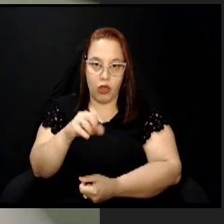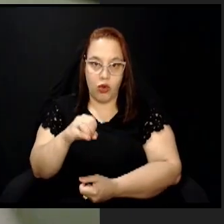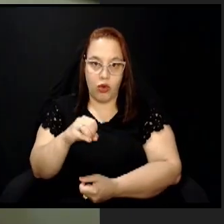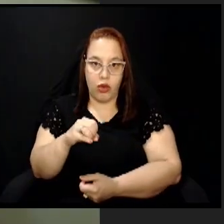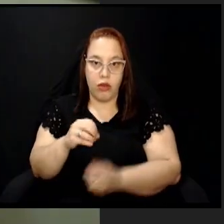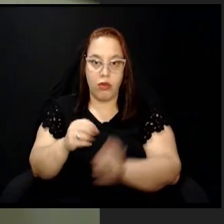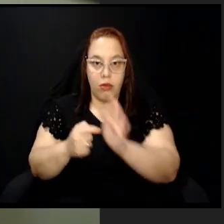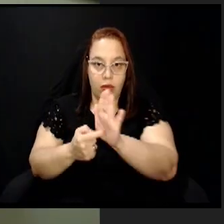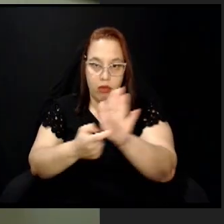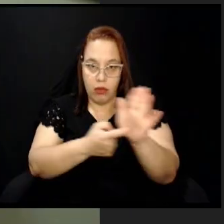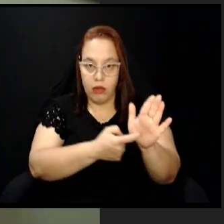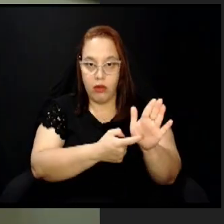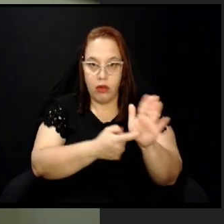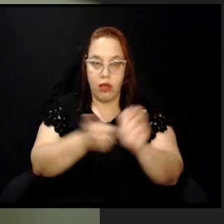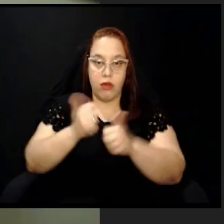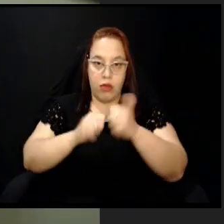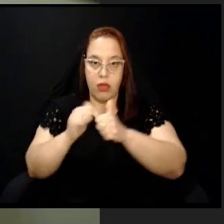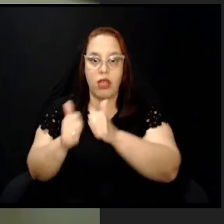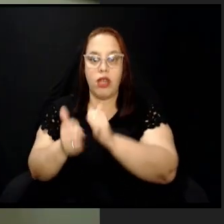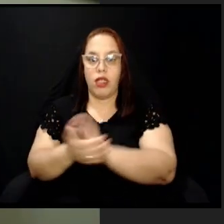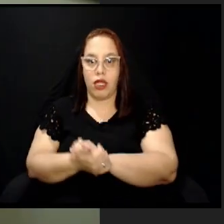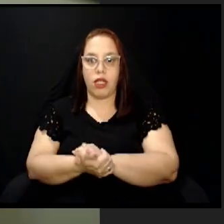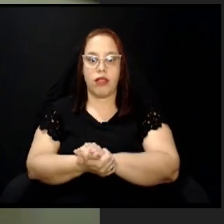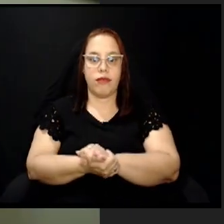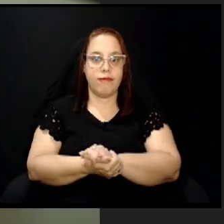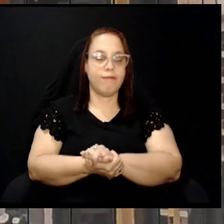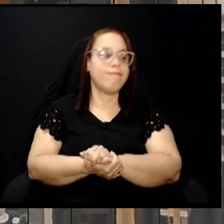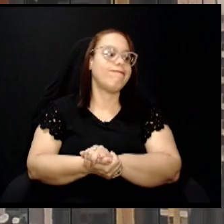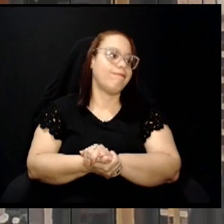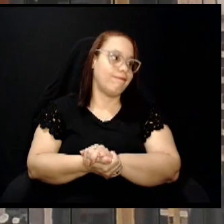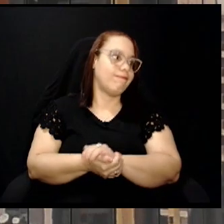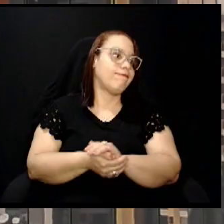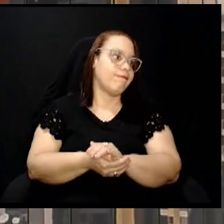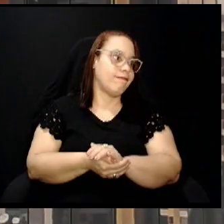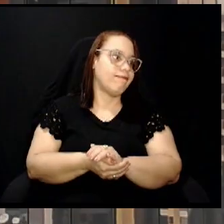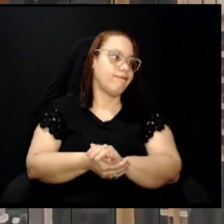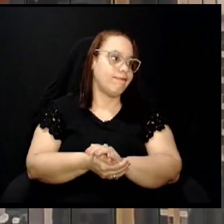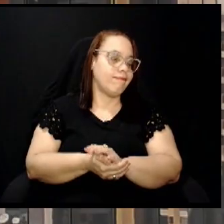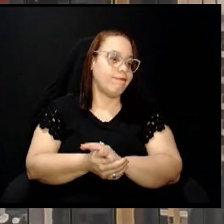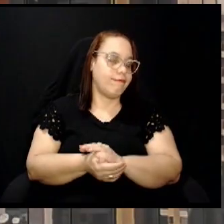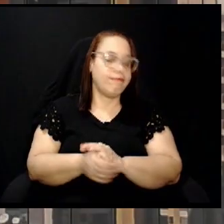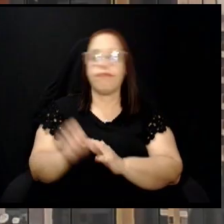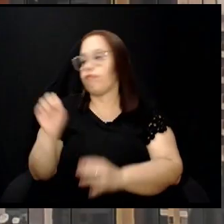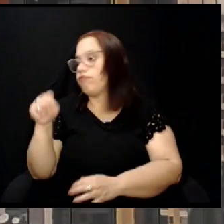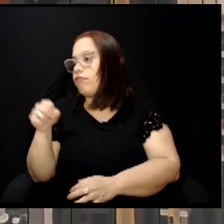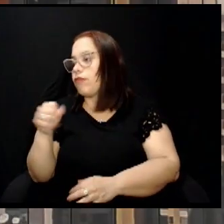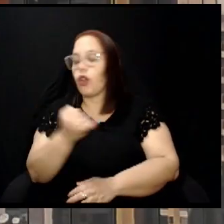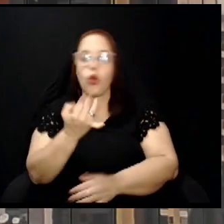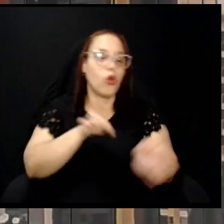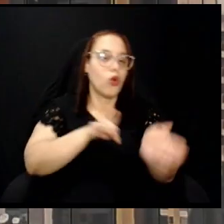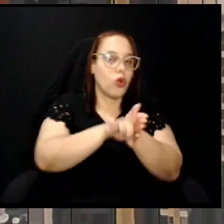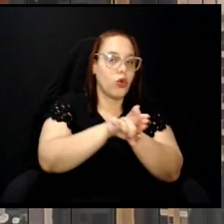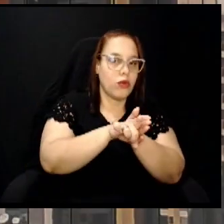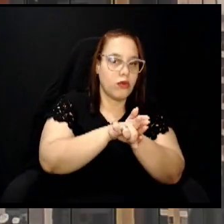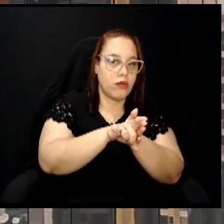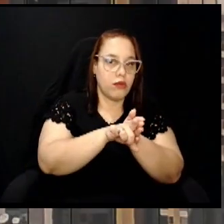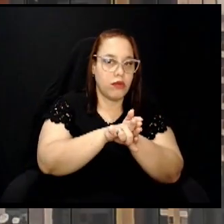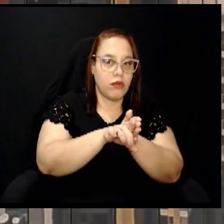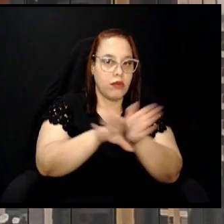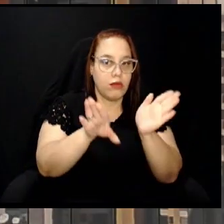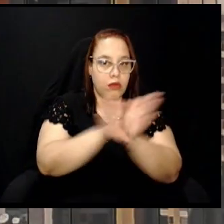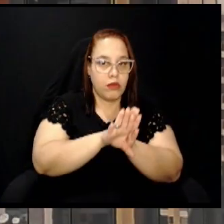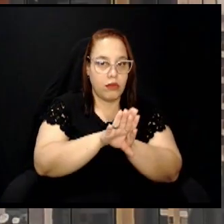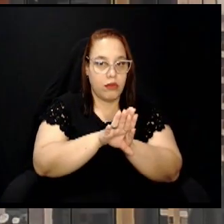para apresentar para uma análise, né? Preservado, né? E para a última Exatamente. pergunta que eu